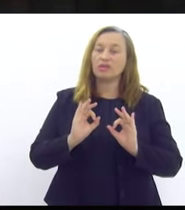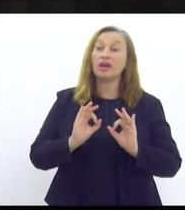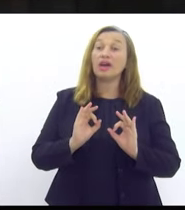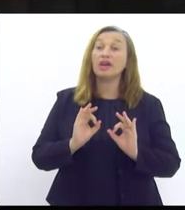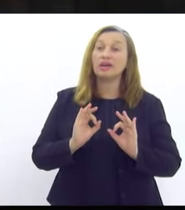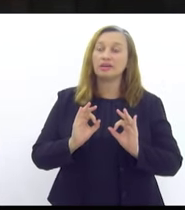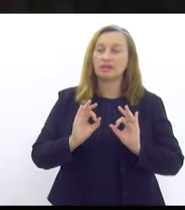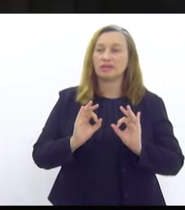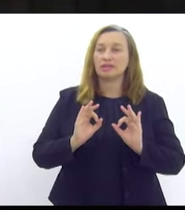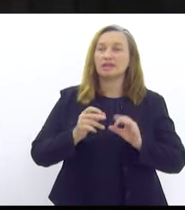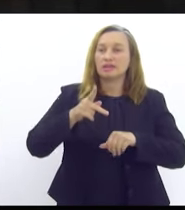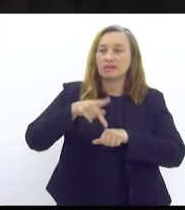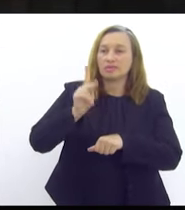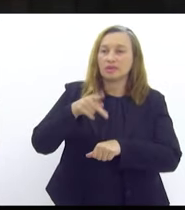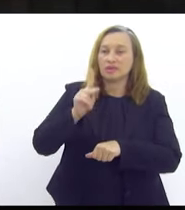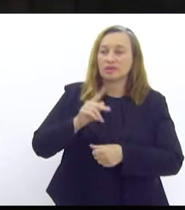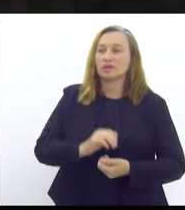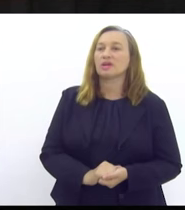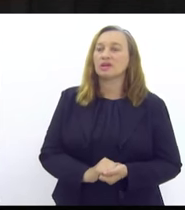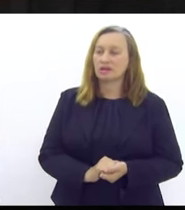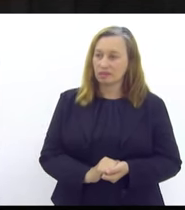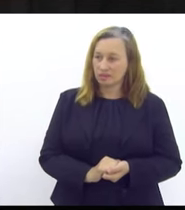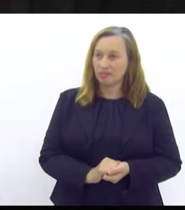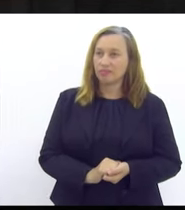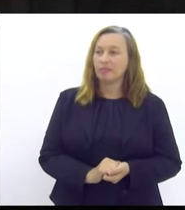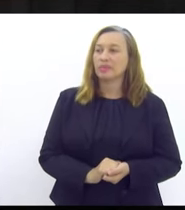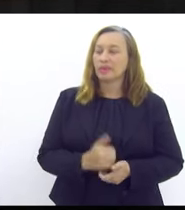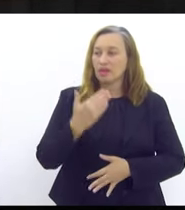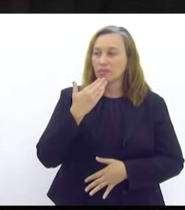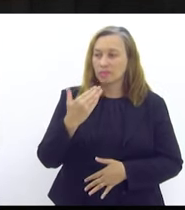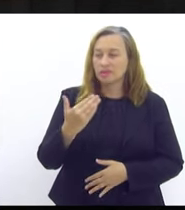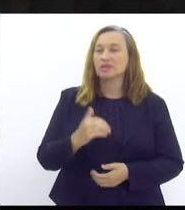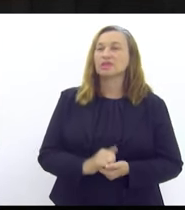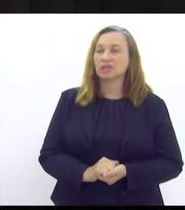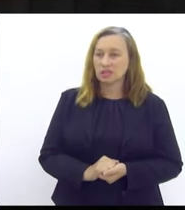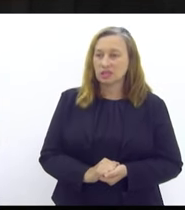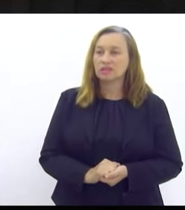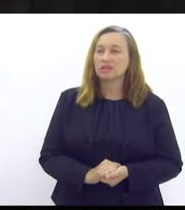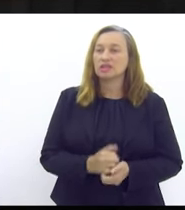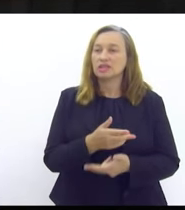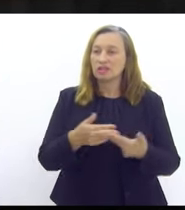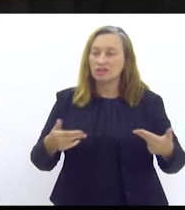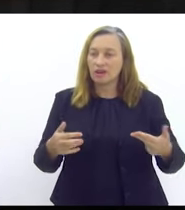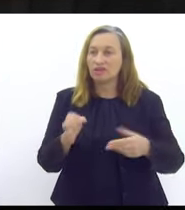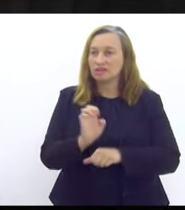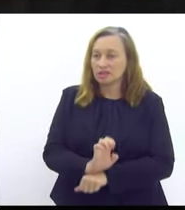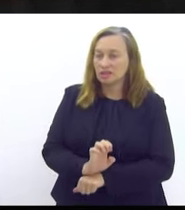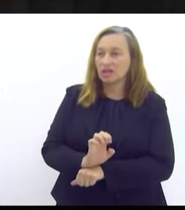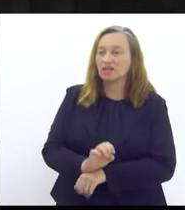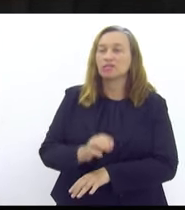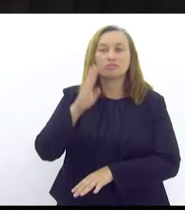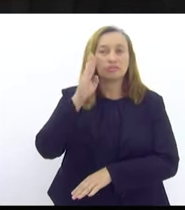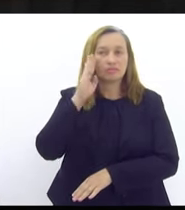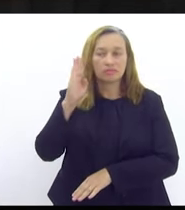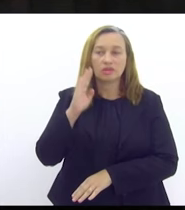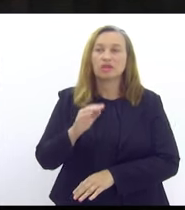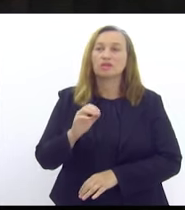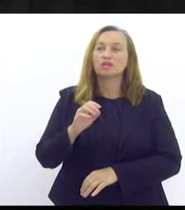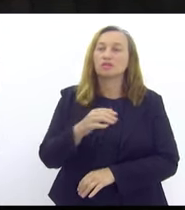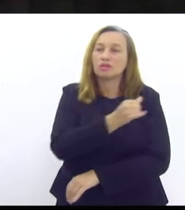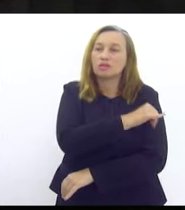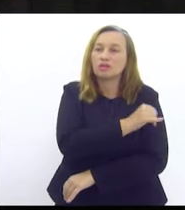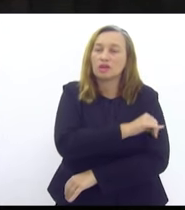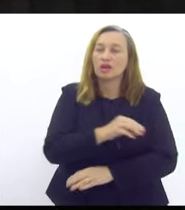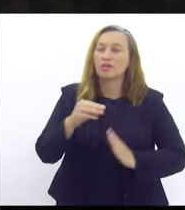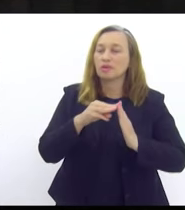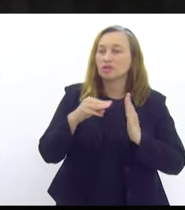para alterar, a pedido de muitos estados, principalmente do Rio de Janeiro, a